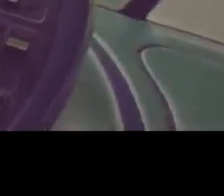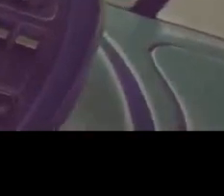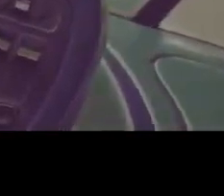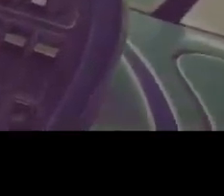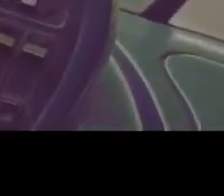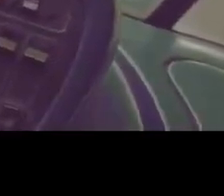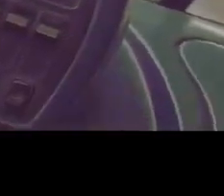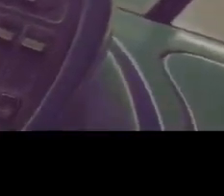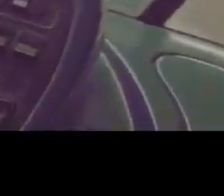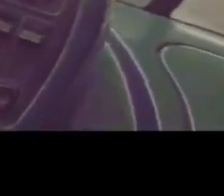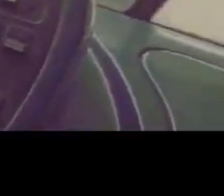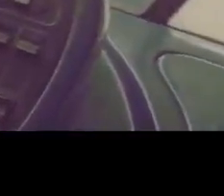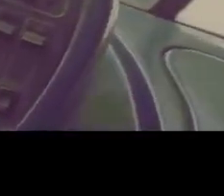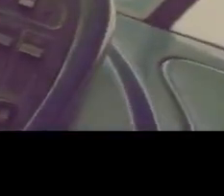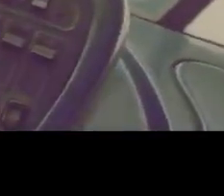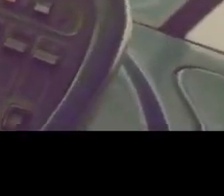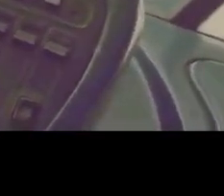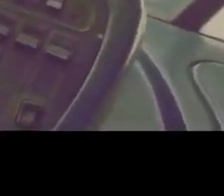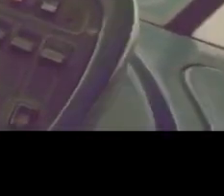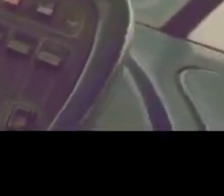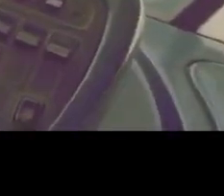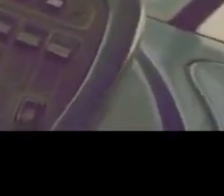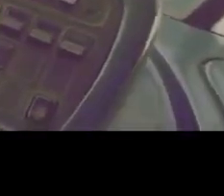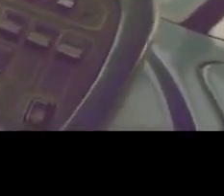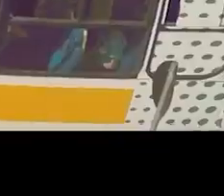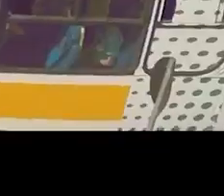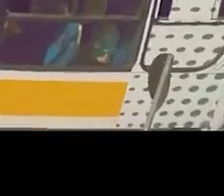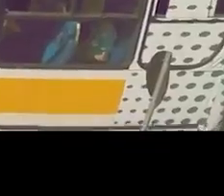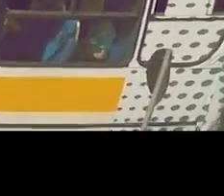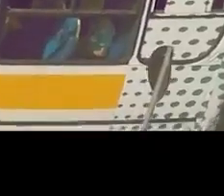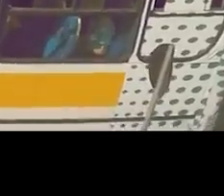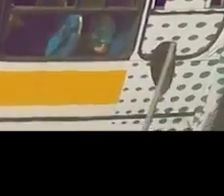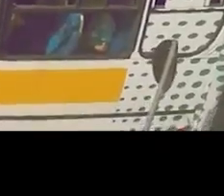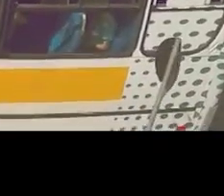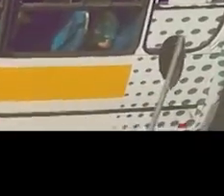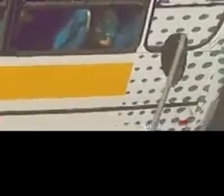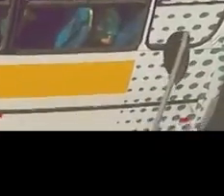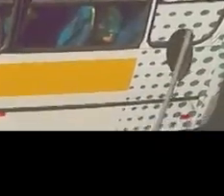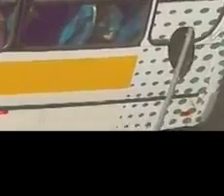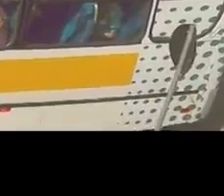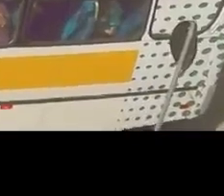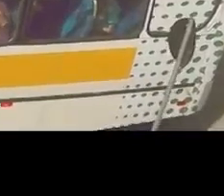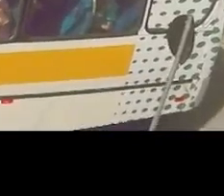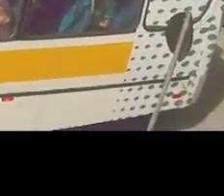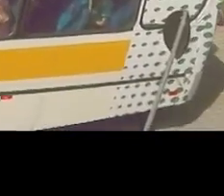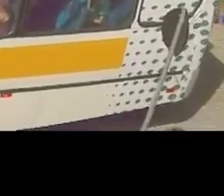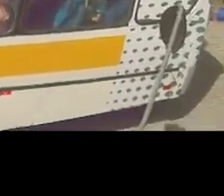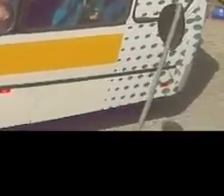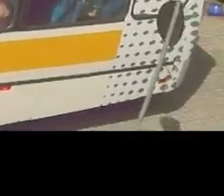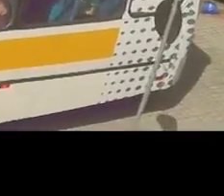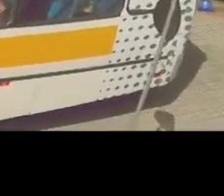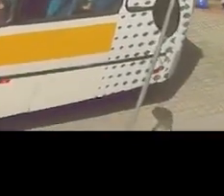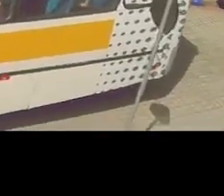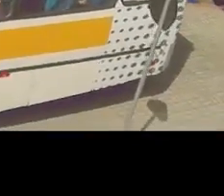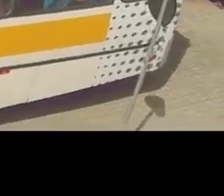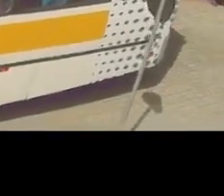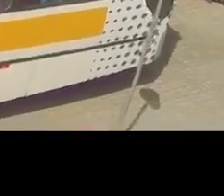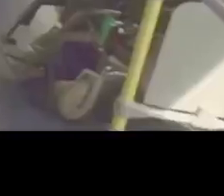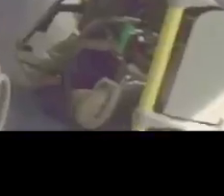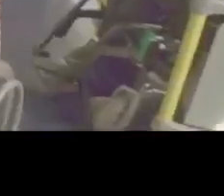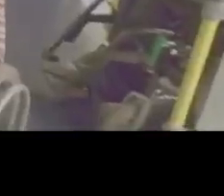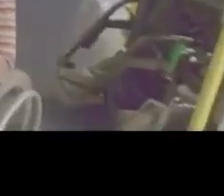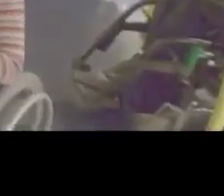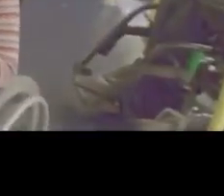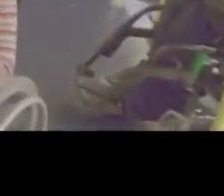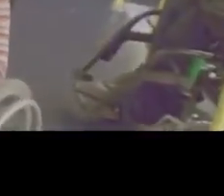A sociedade em si não conhece a PAI, não conhece o serviço da PAI. E como não conhece, certamente não dá aquele valor